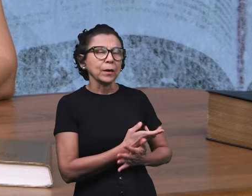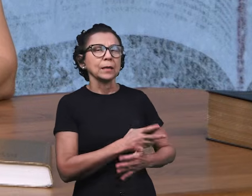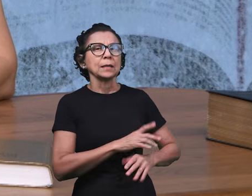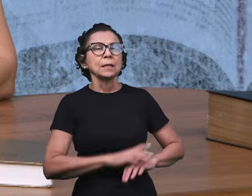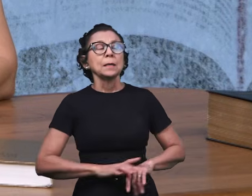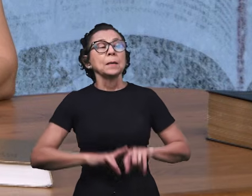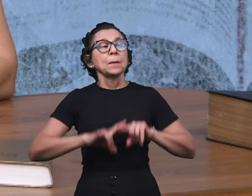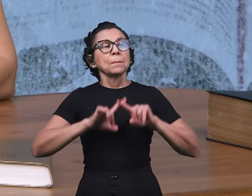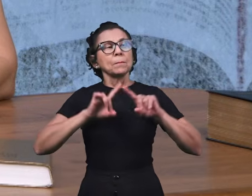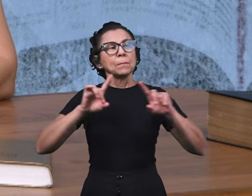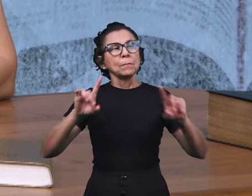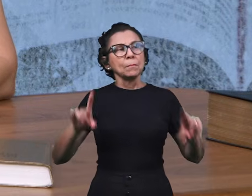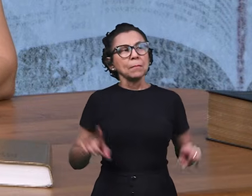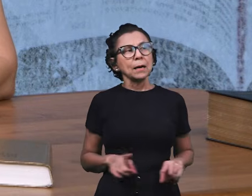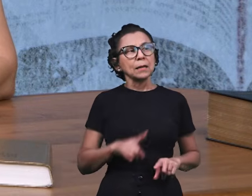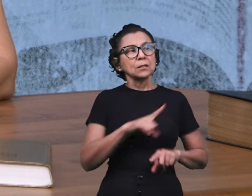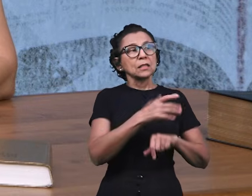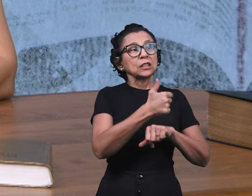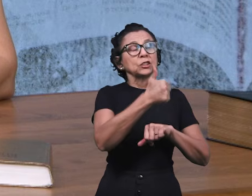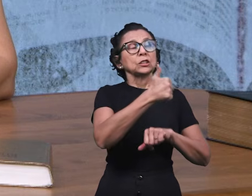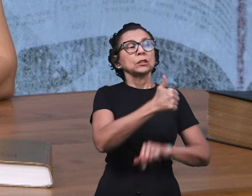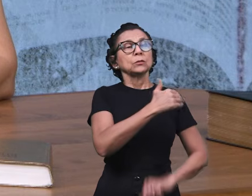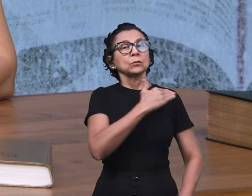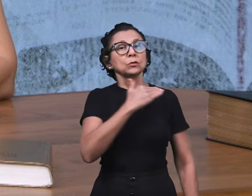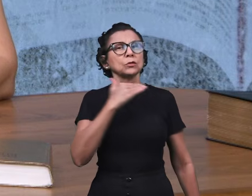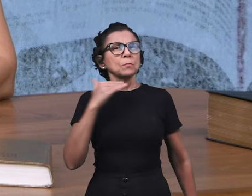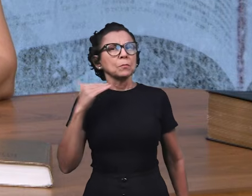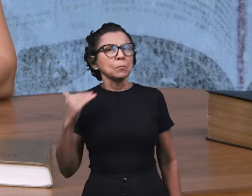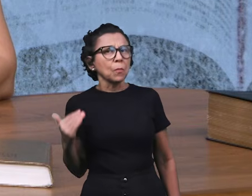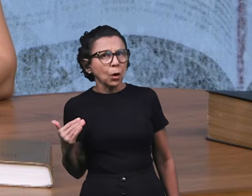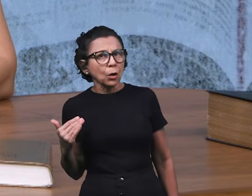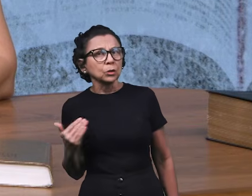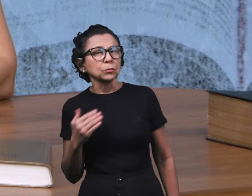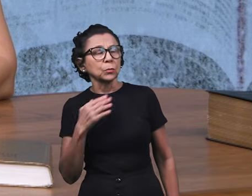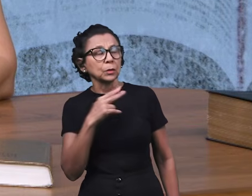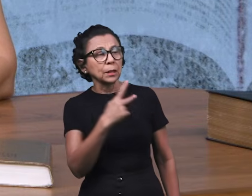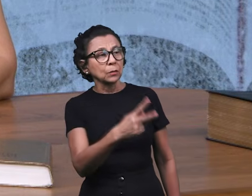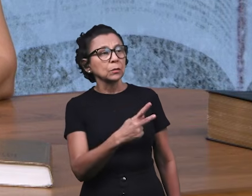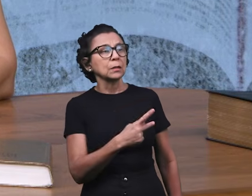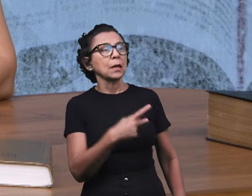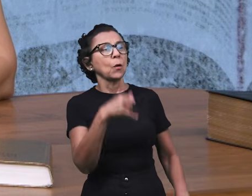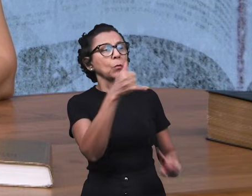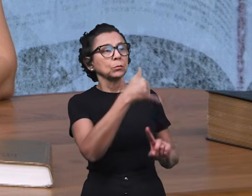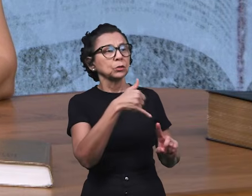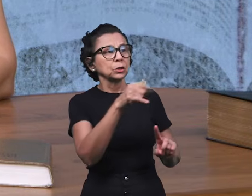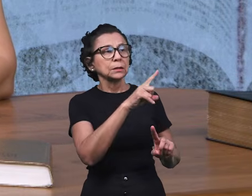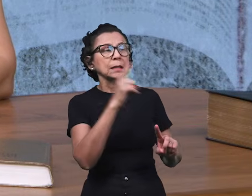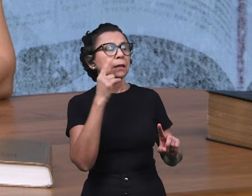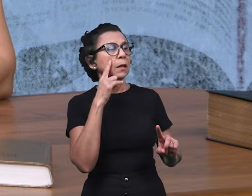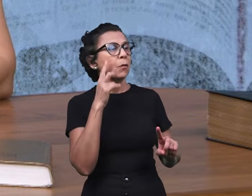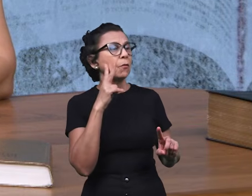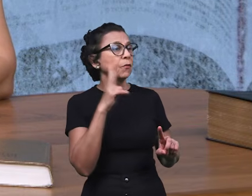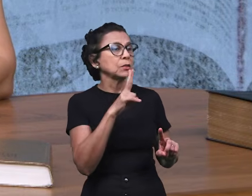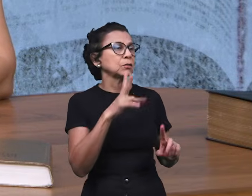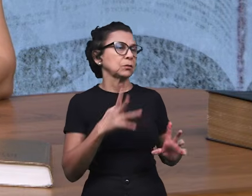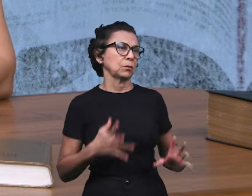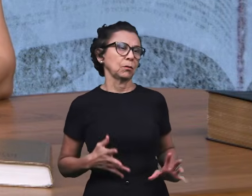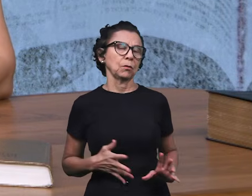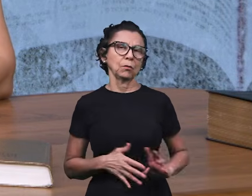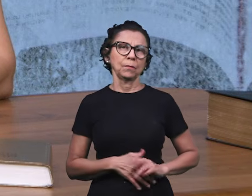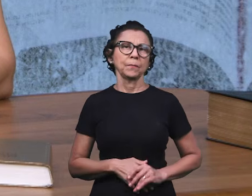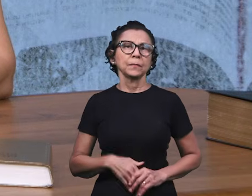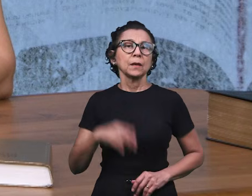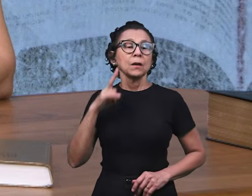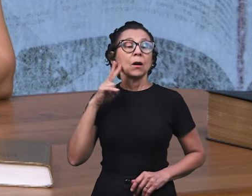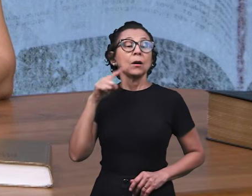morte, vós que não guardastes a vosso Senhor, o ungido do Senhor. Vede, pois, agora onde está a